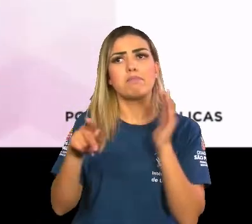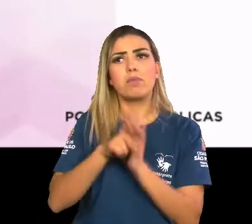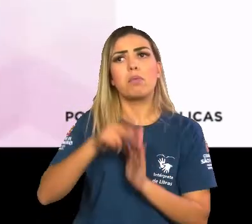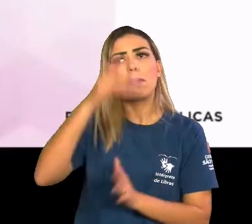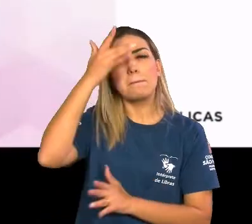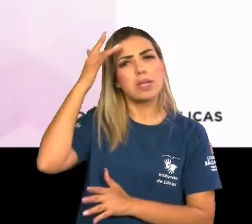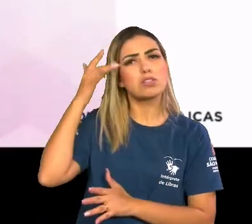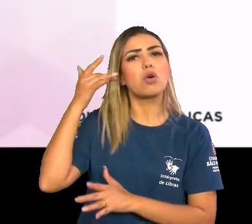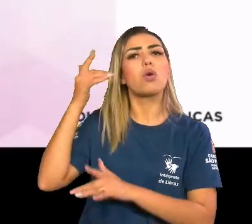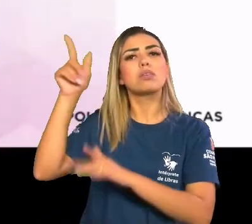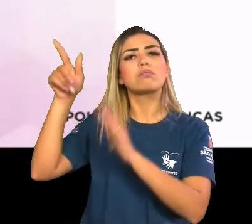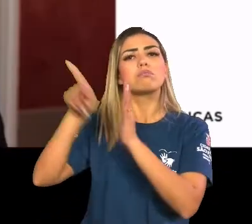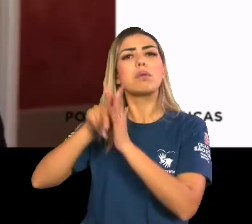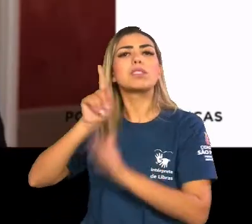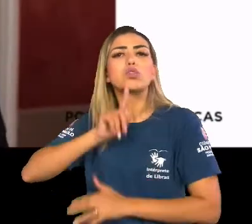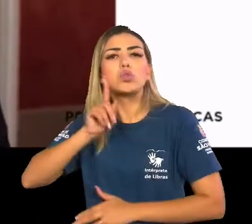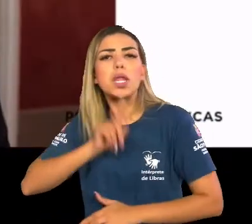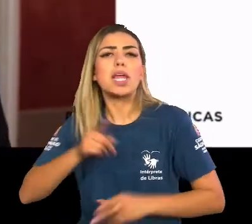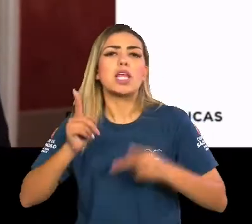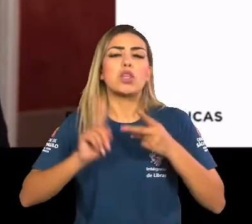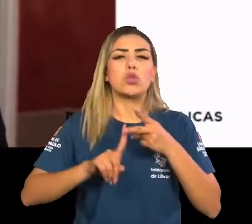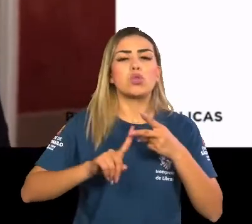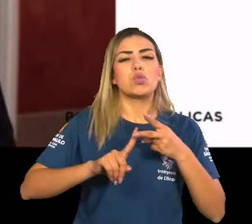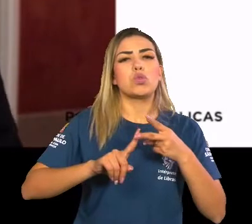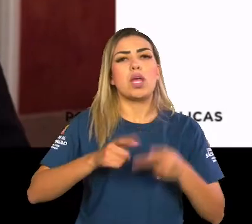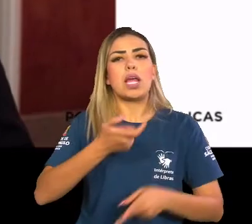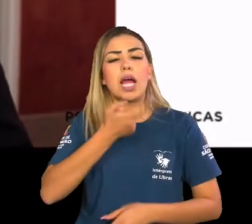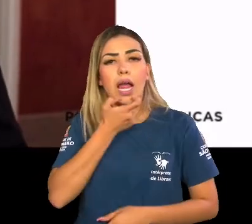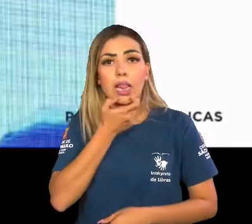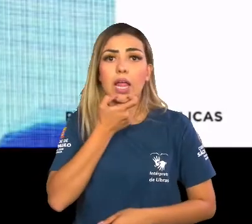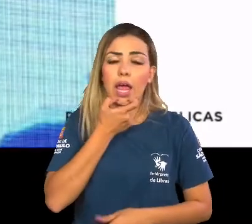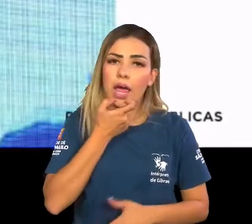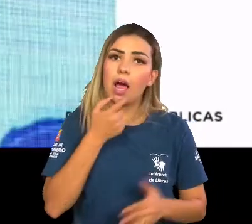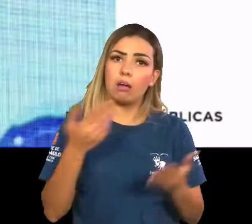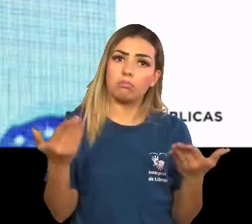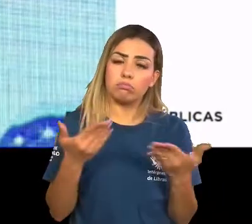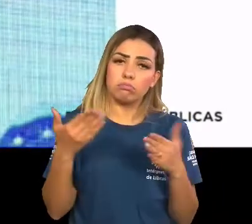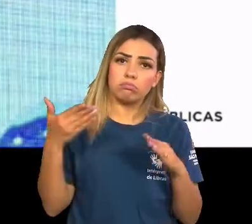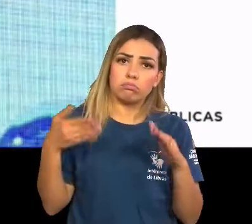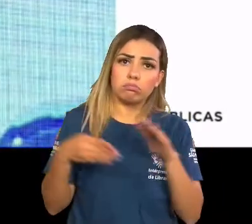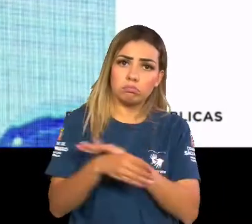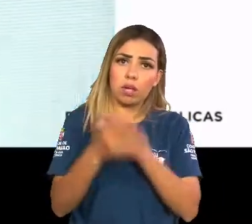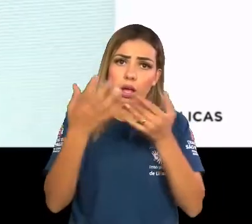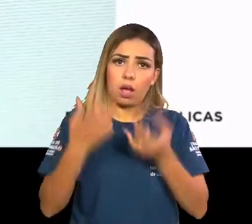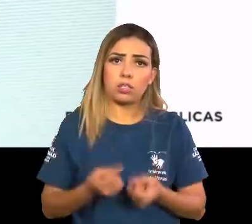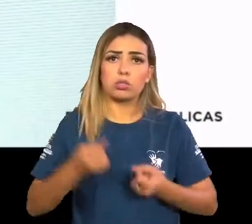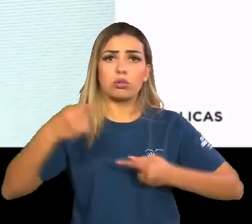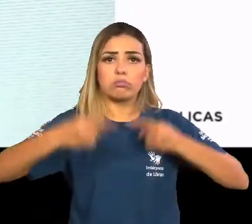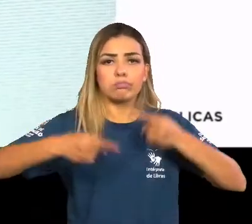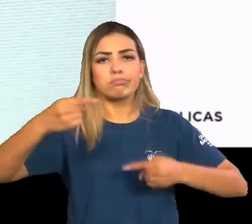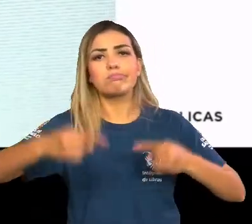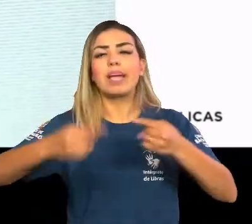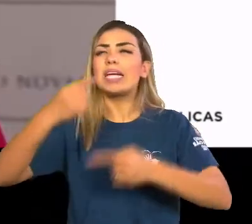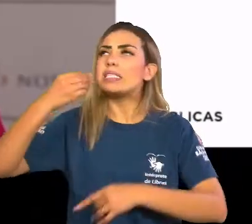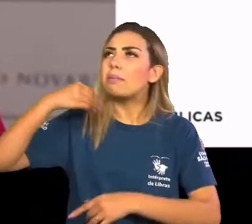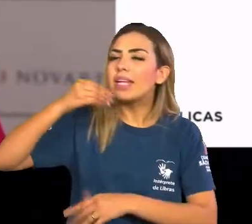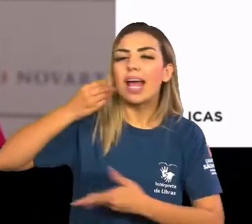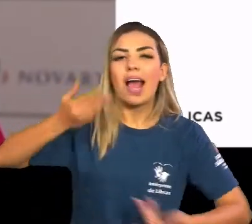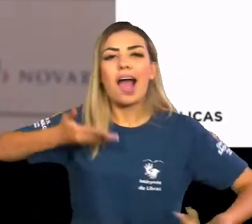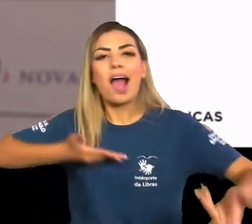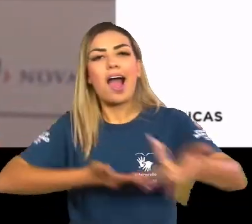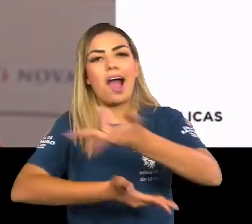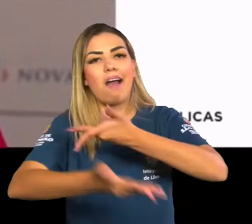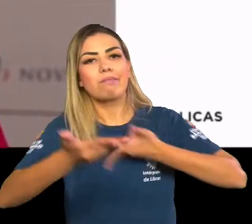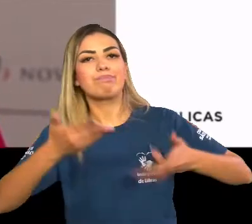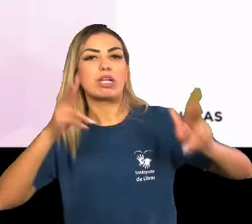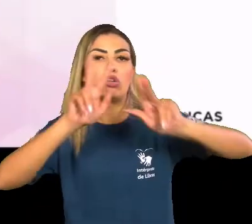do NICE, da Inglaterra, participaram das discussões, proporcionando uma valiosa troca de experiências sobre as doenças